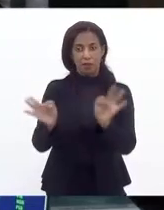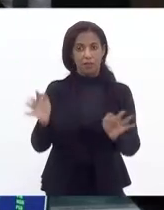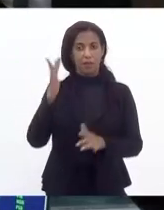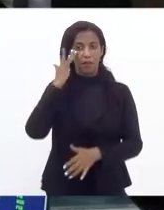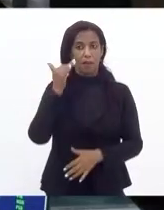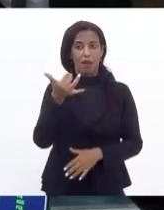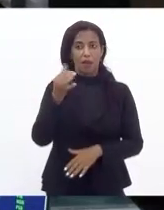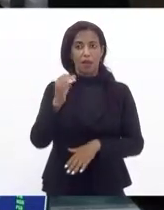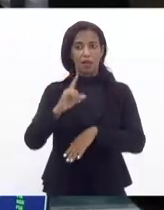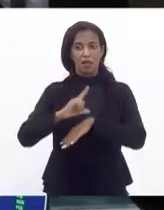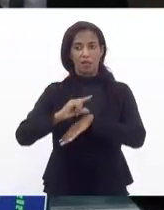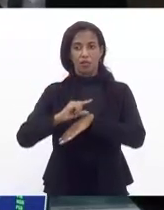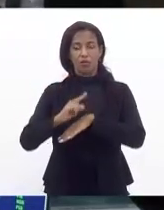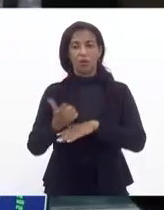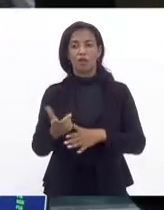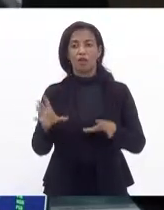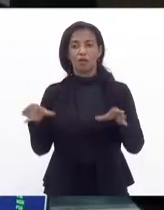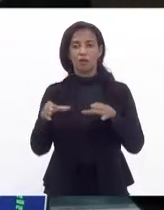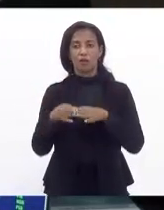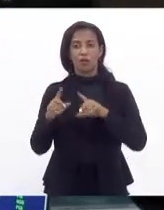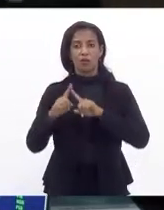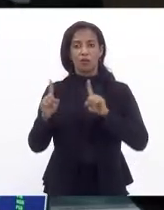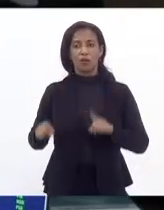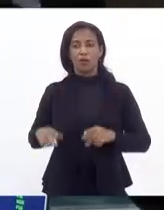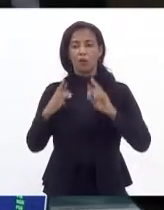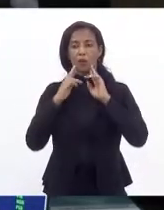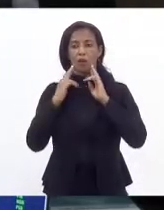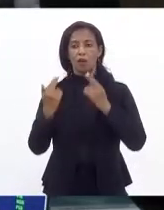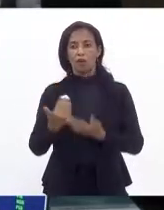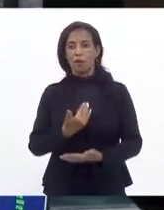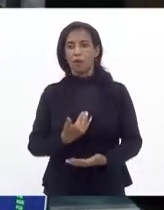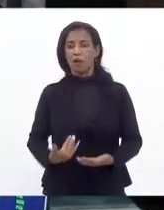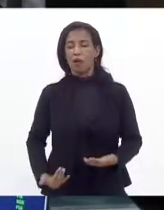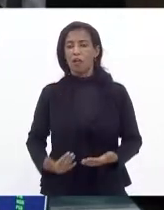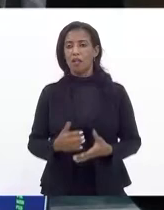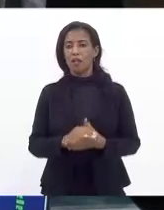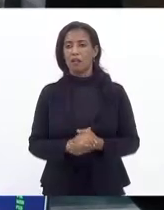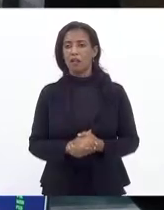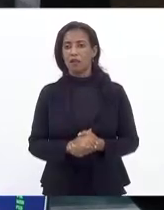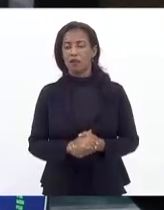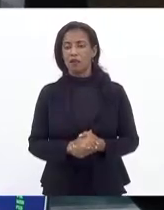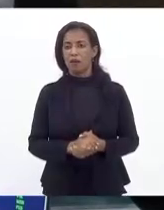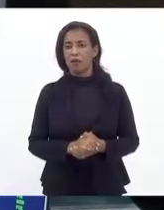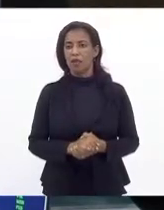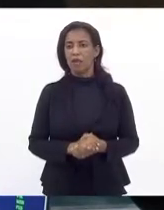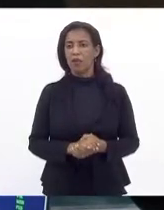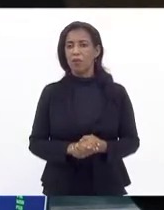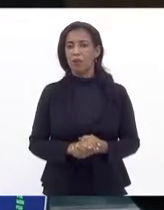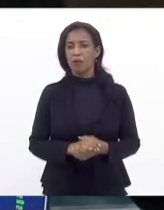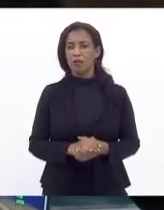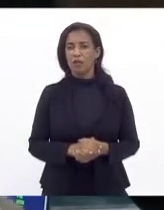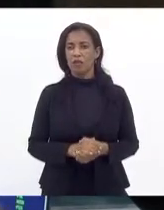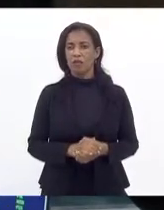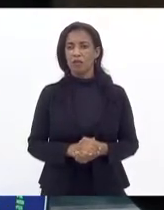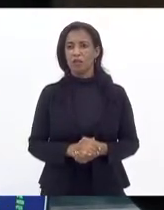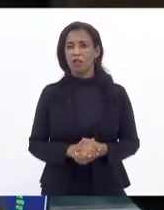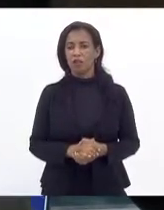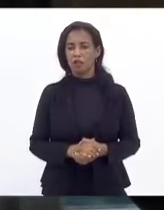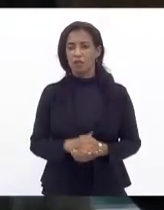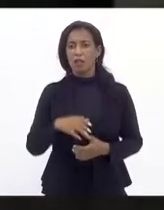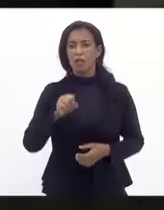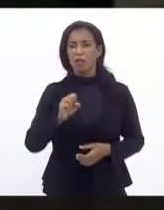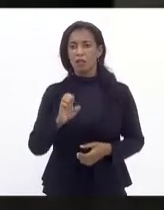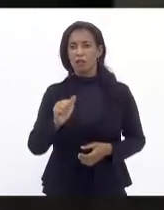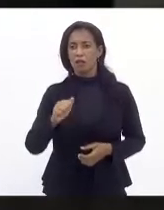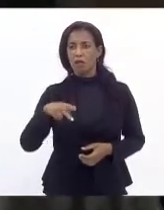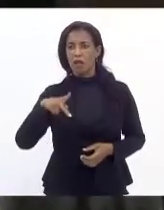às 10 horas nós faremos no âmbito da Comissão de Servidores Públicos uma audiência pública, que estará com a minha presença, a presença do deputado Luiz Paulo, sobre a CEAP. Flávio Serafim